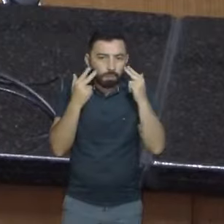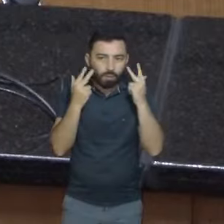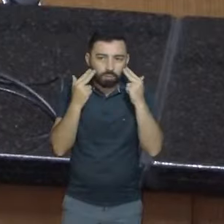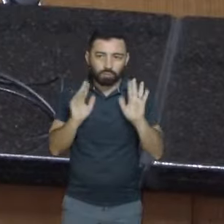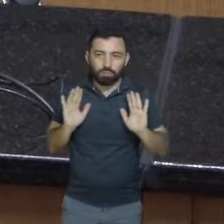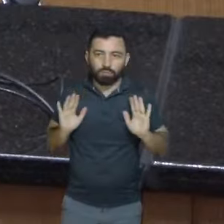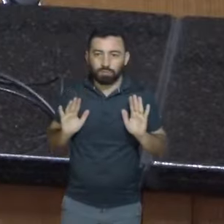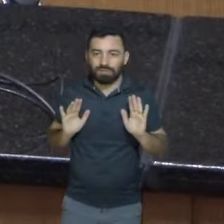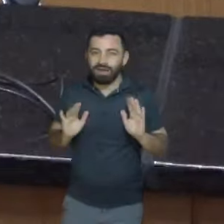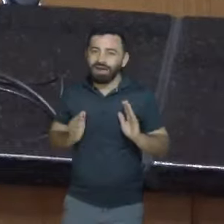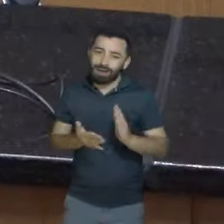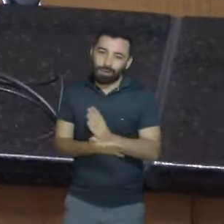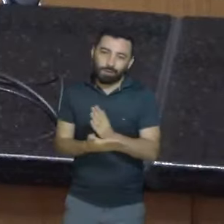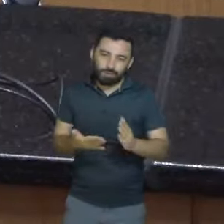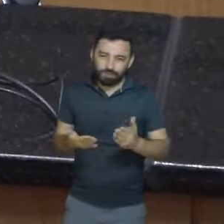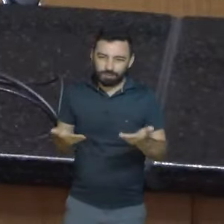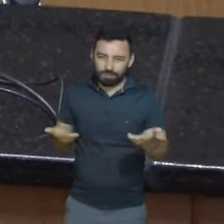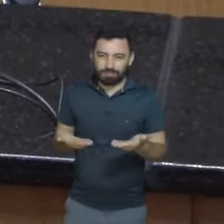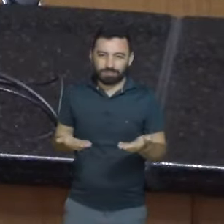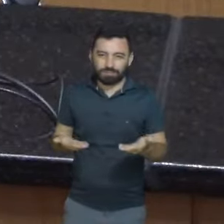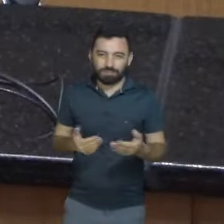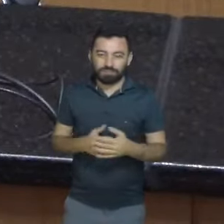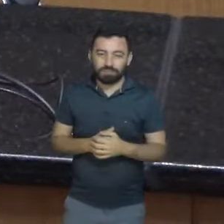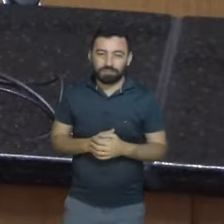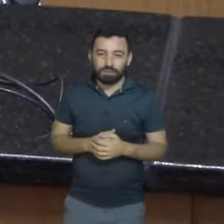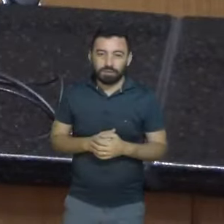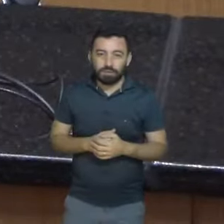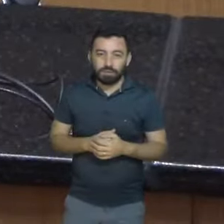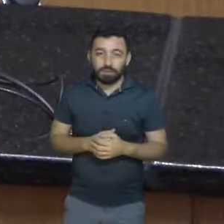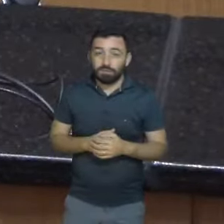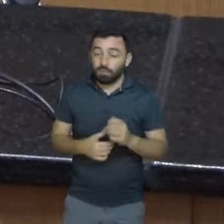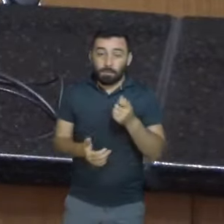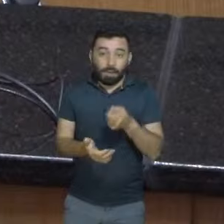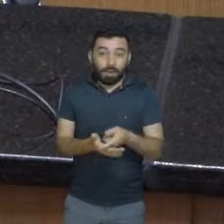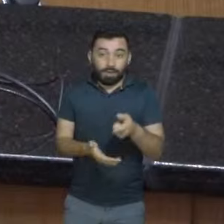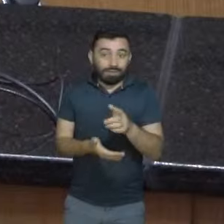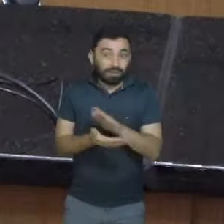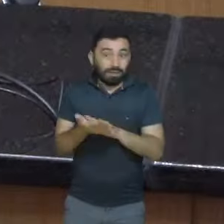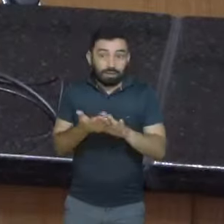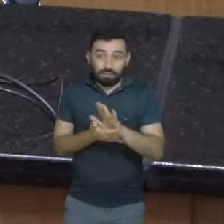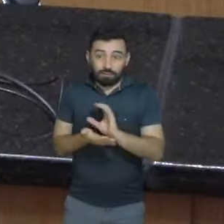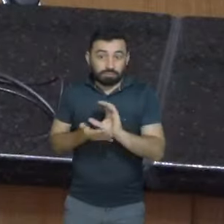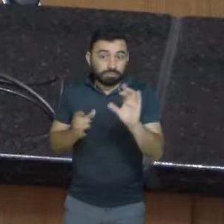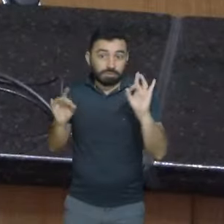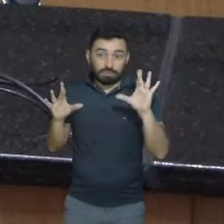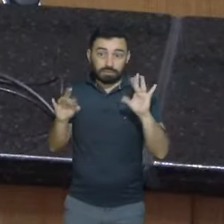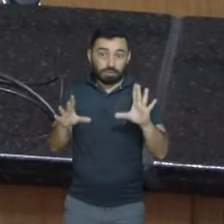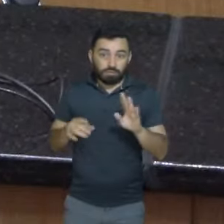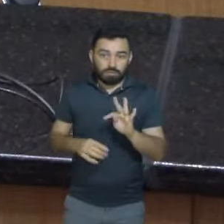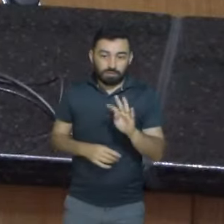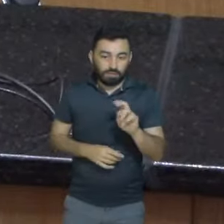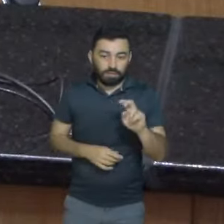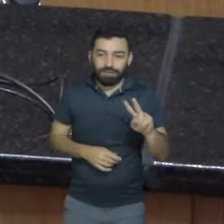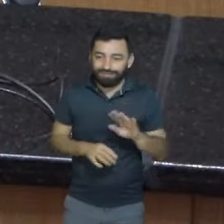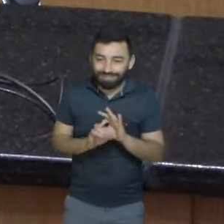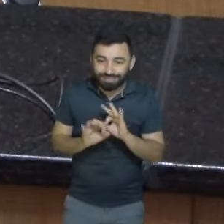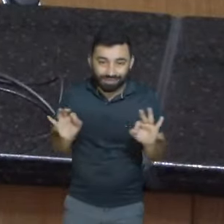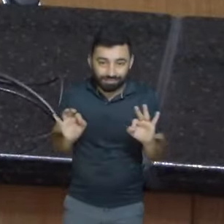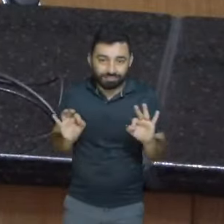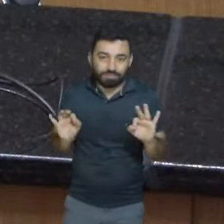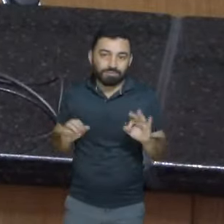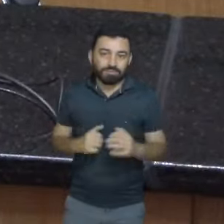pagas algumas essa semana, né? Não foram pagas nenhuma transferência especial, nenhuma TEV, não foram pagas nada. O que foi pago